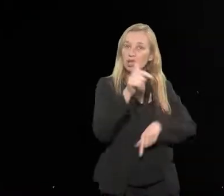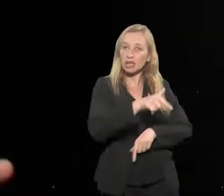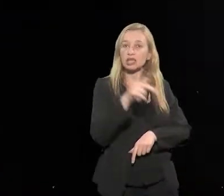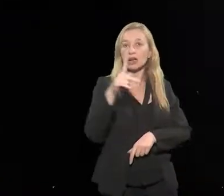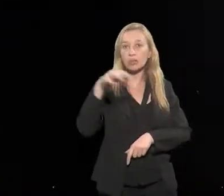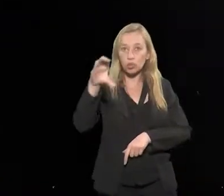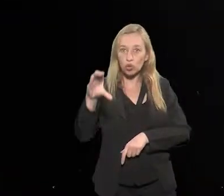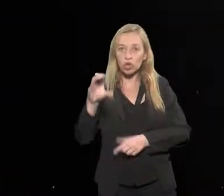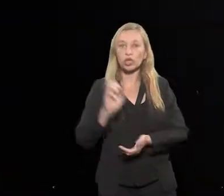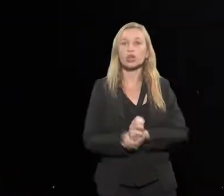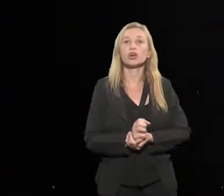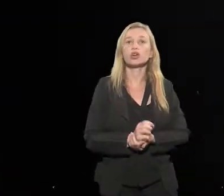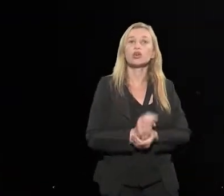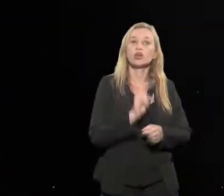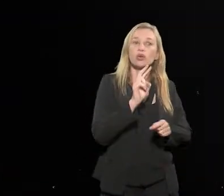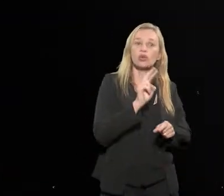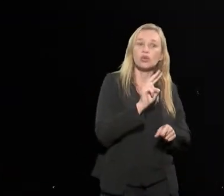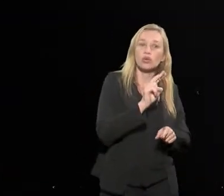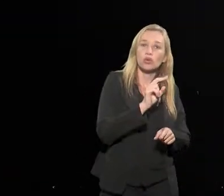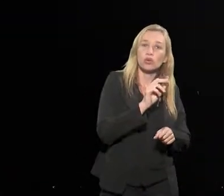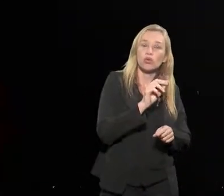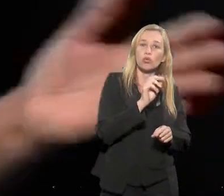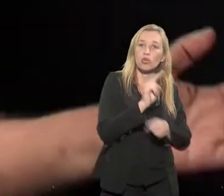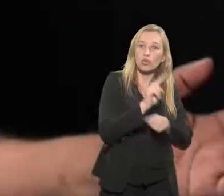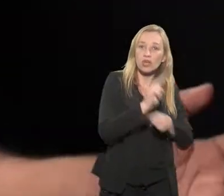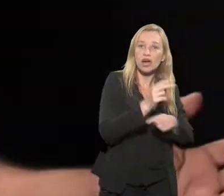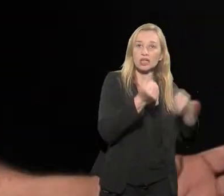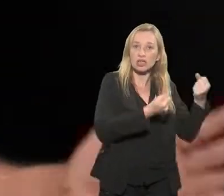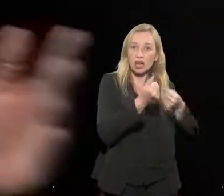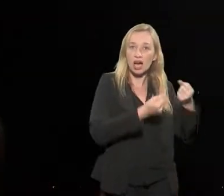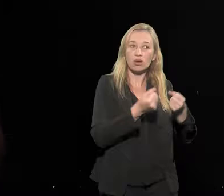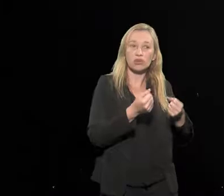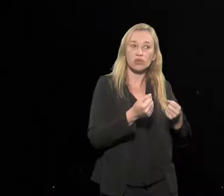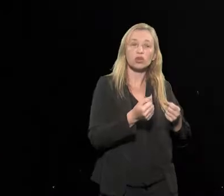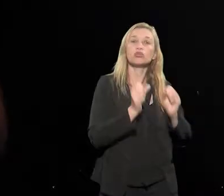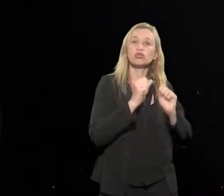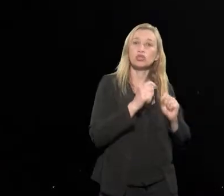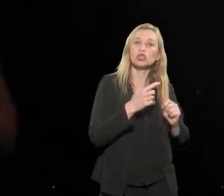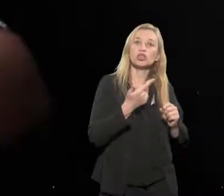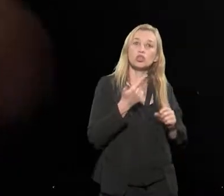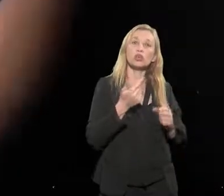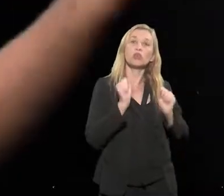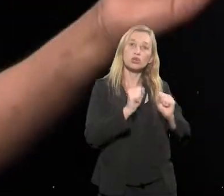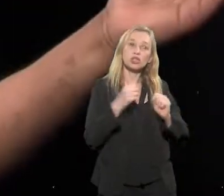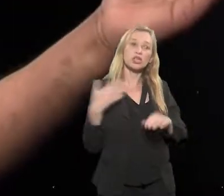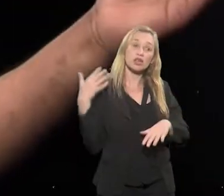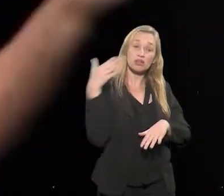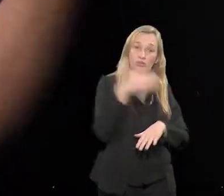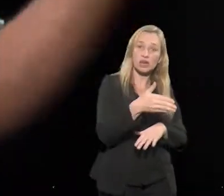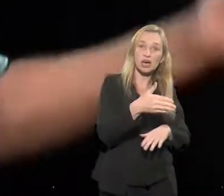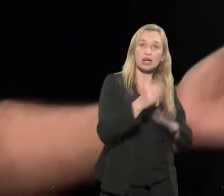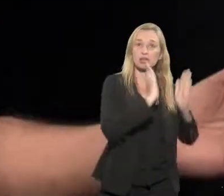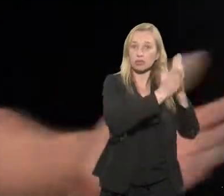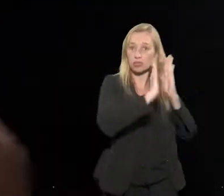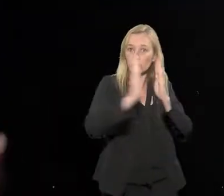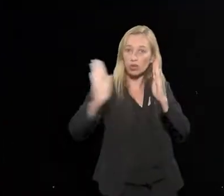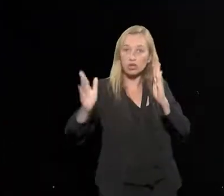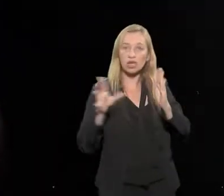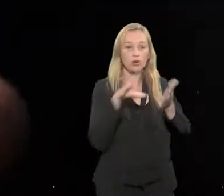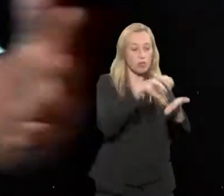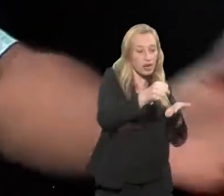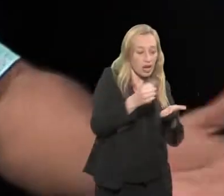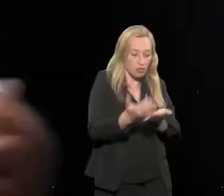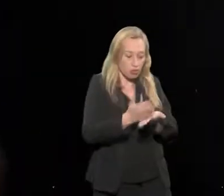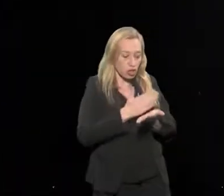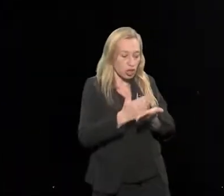na PUC como guardador de veículos, eu tinha acesso à biblioteca. Então eu ia para a biblioteca, pegava um livro, na